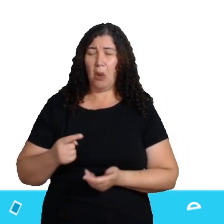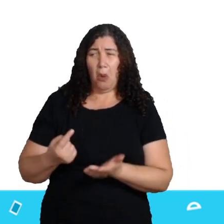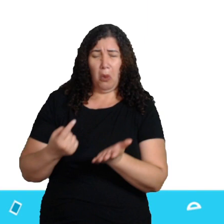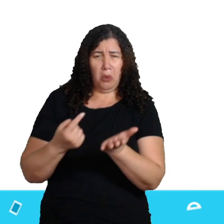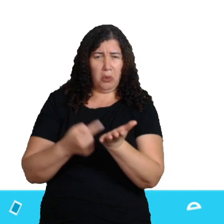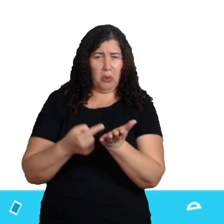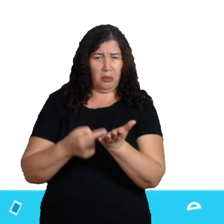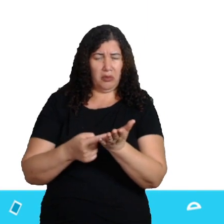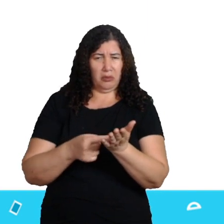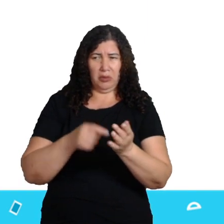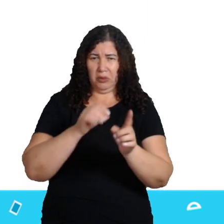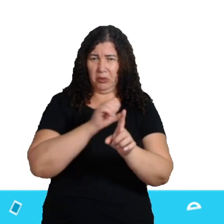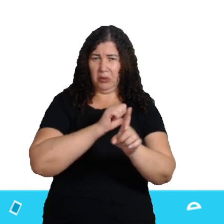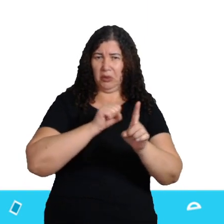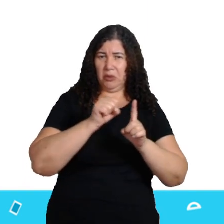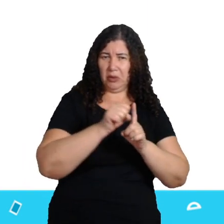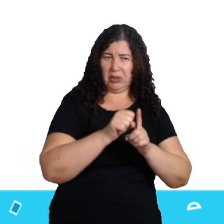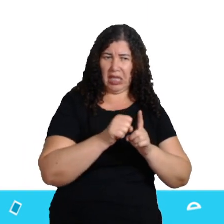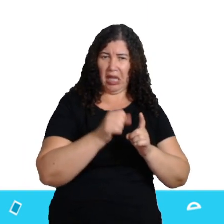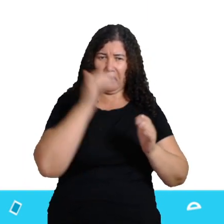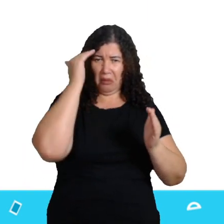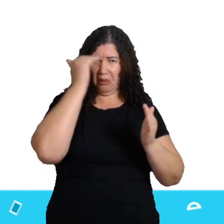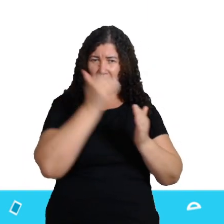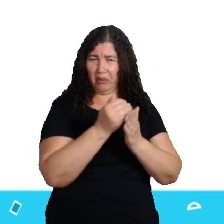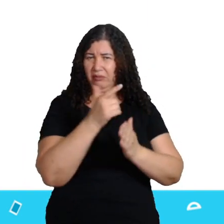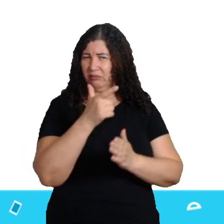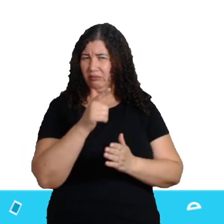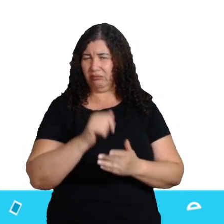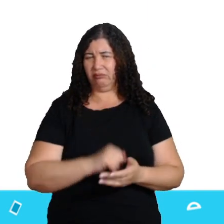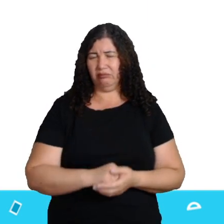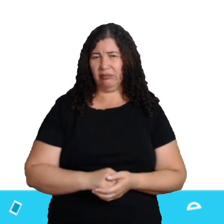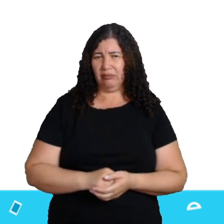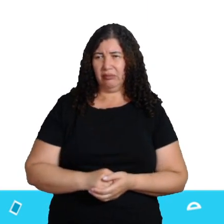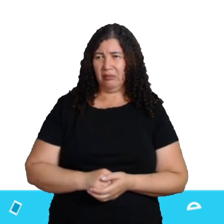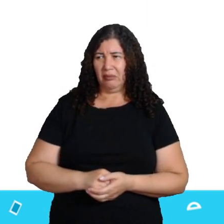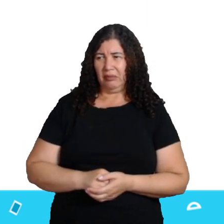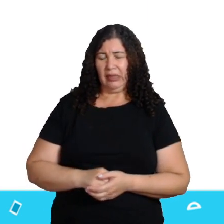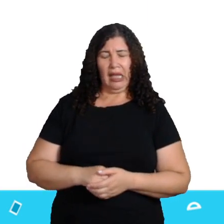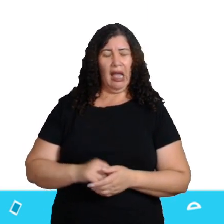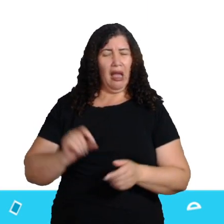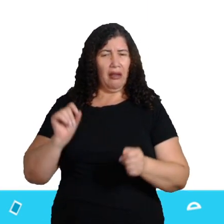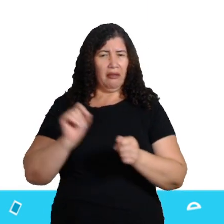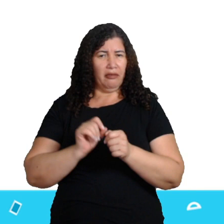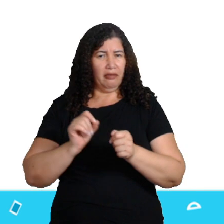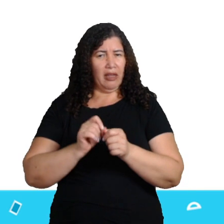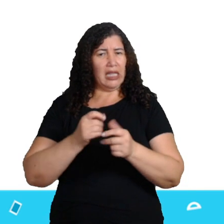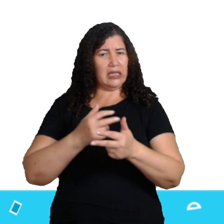compromissos sociais e nem tarefas que não lhe pareciam